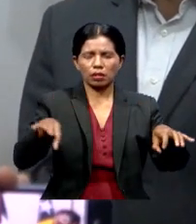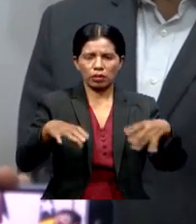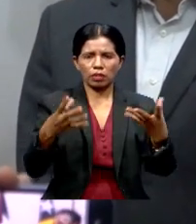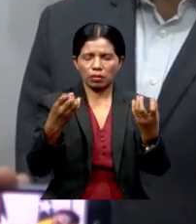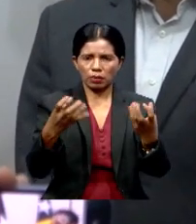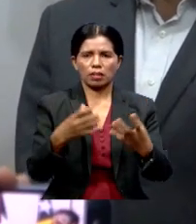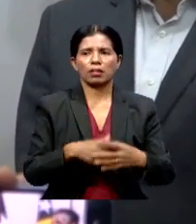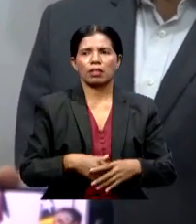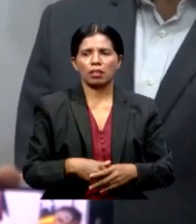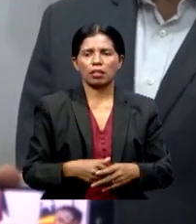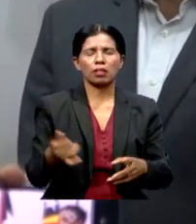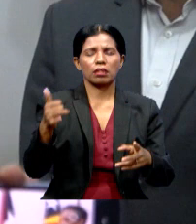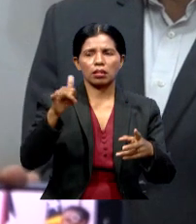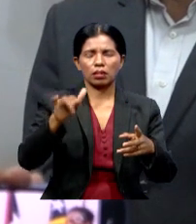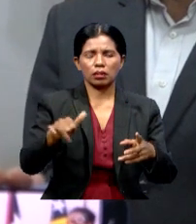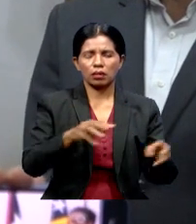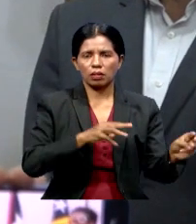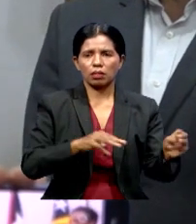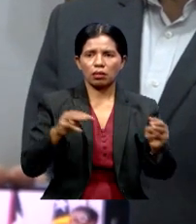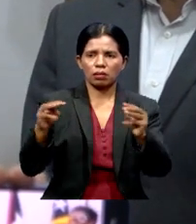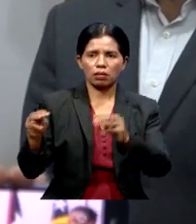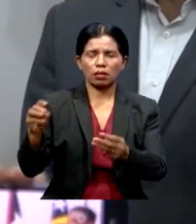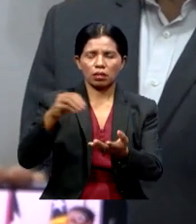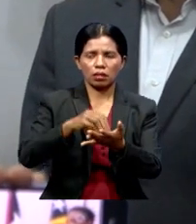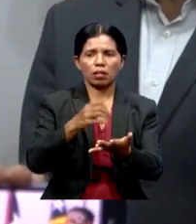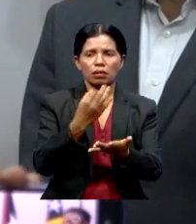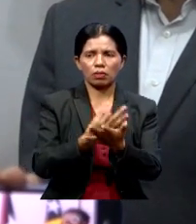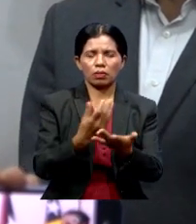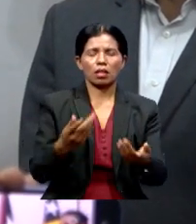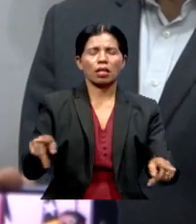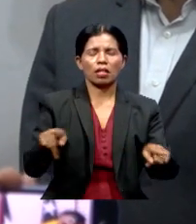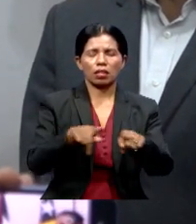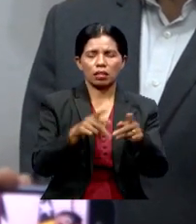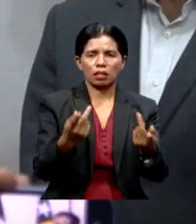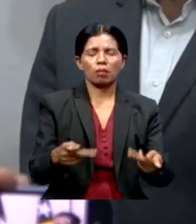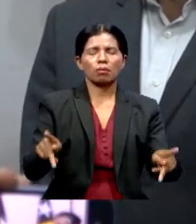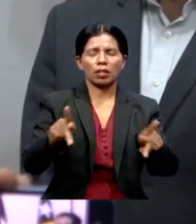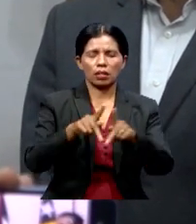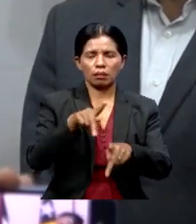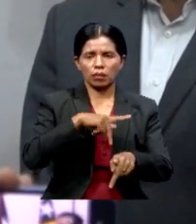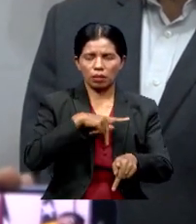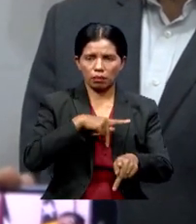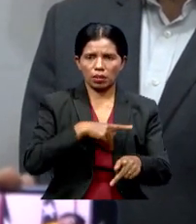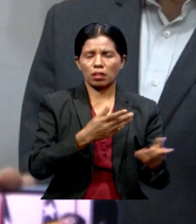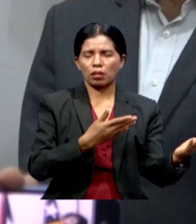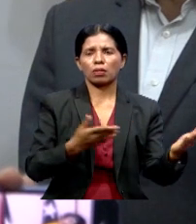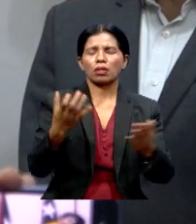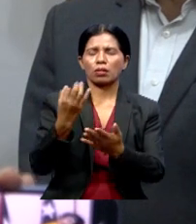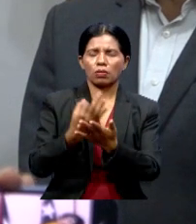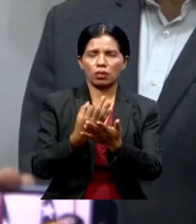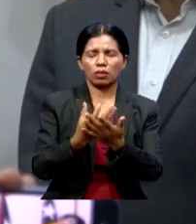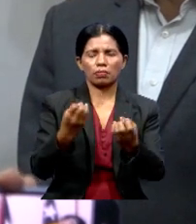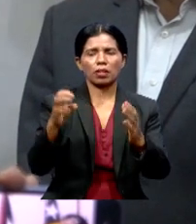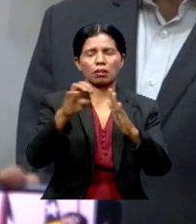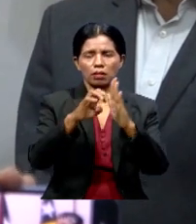teves. E se movimenta ouçam nessa companhia privada ainda. Até uma ouçam lucrida para o Estado. Se